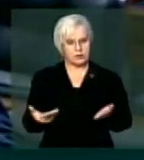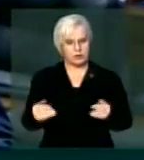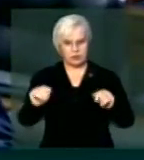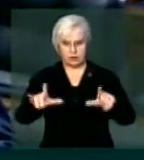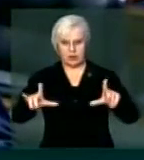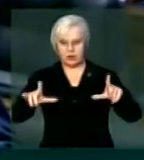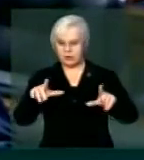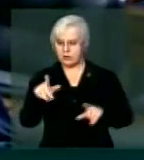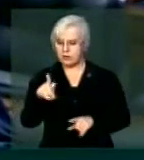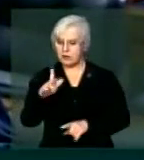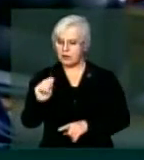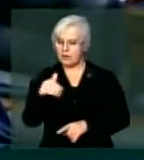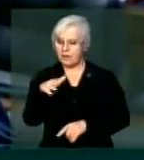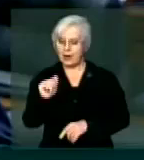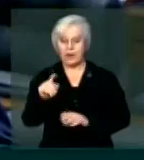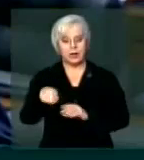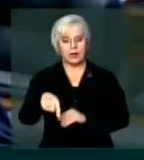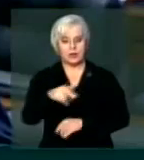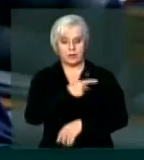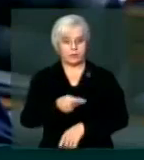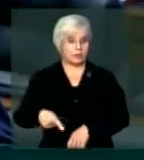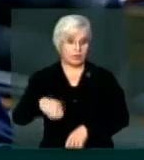sobre as placas foi a presidente Dilma.